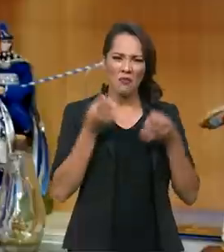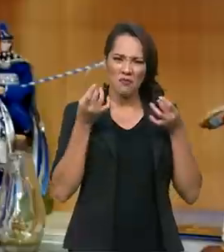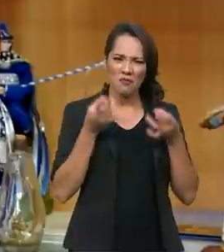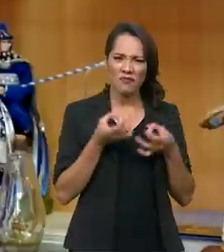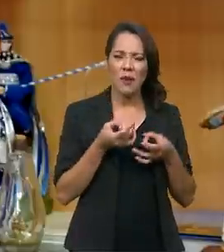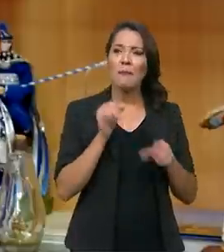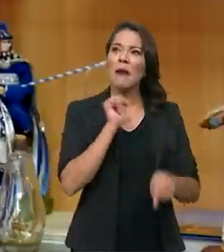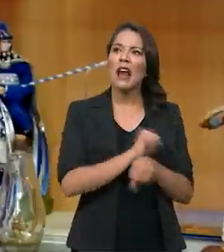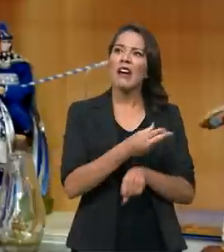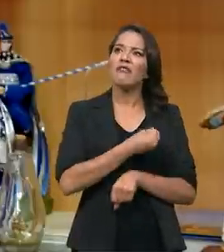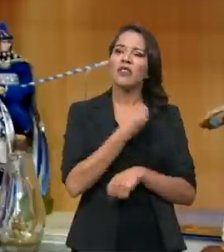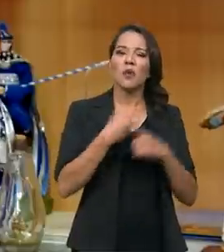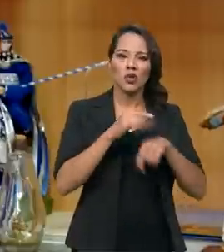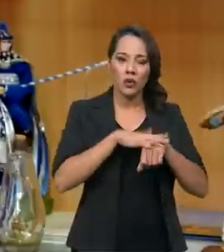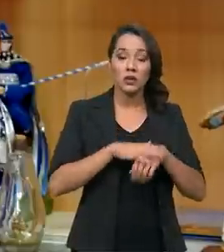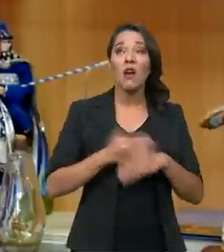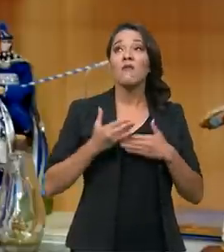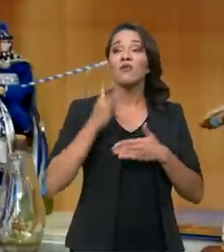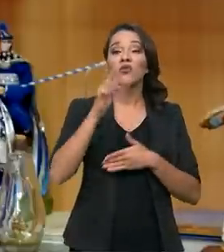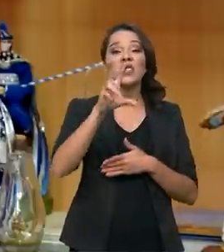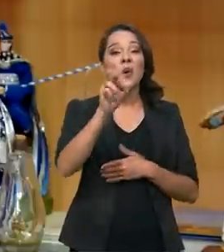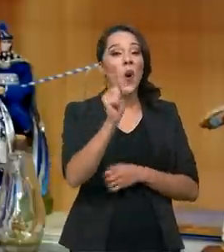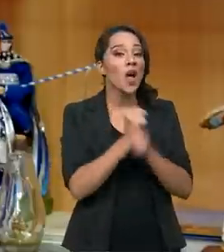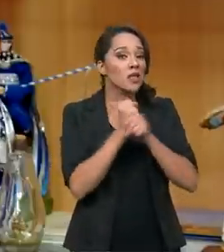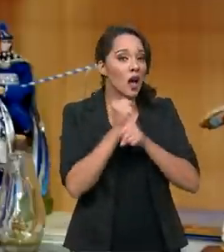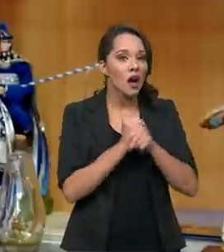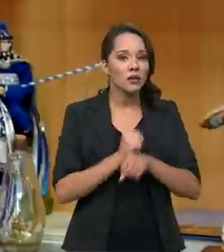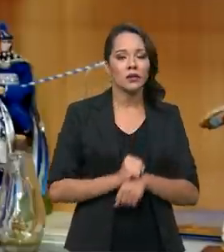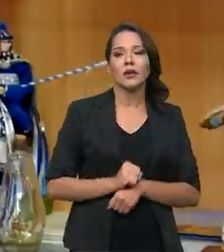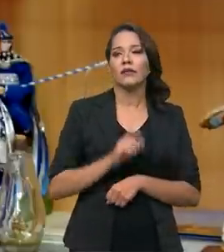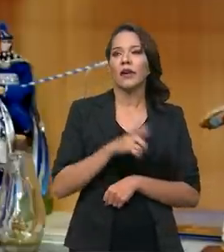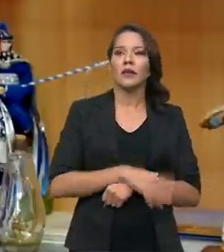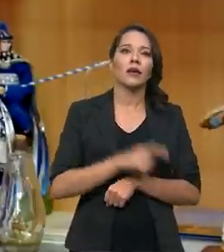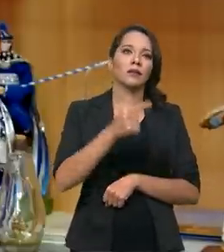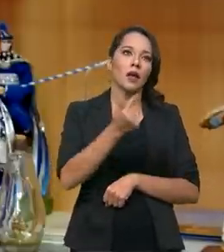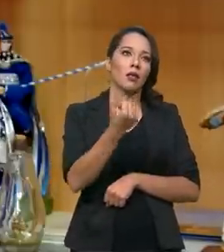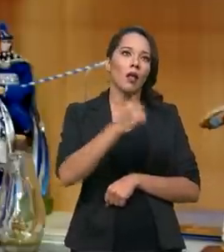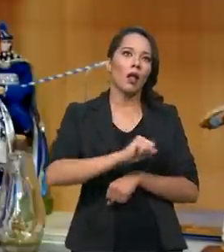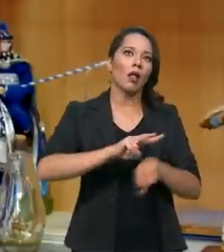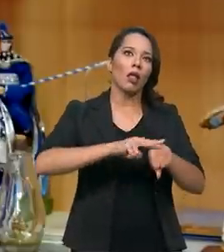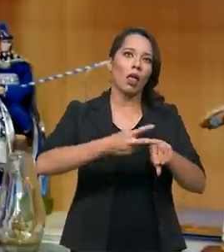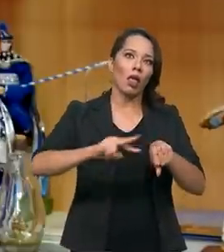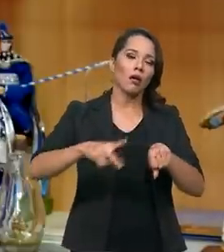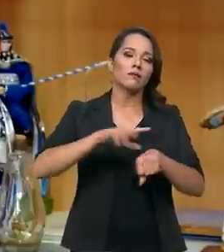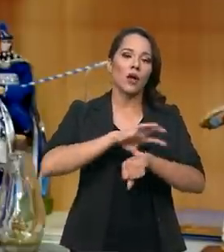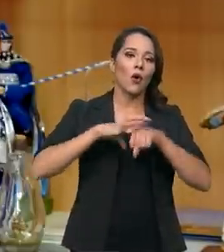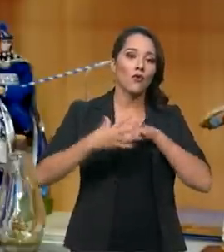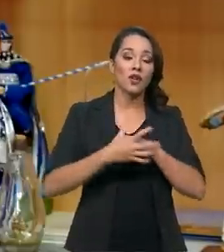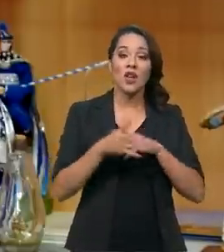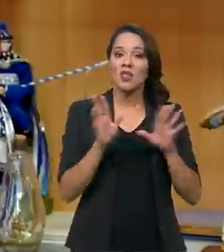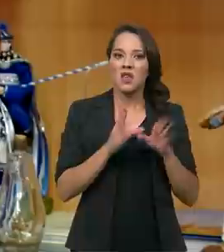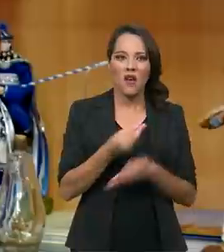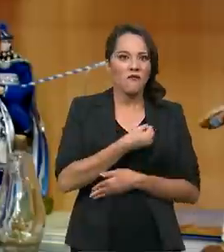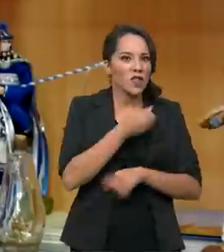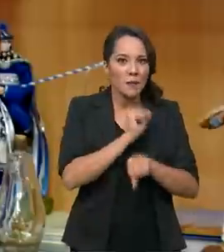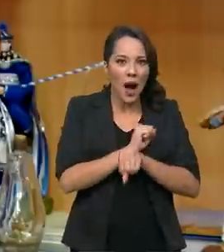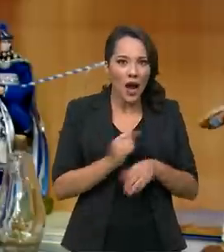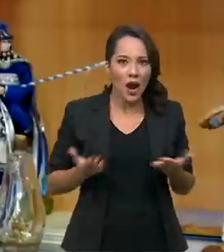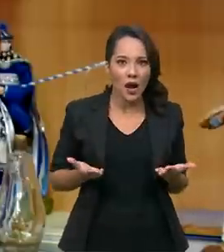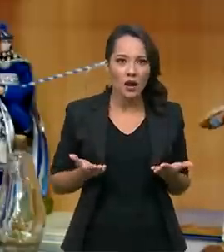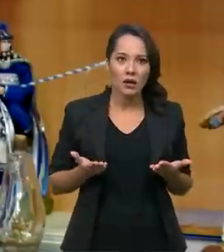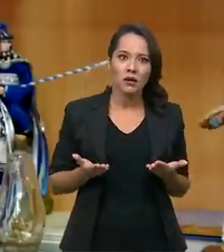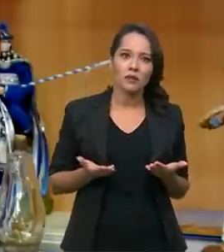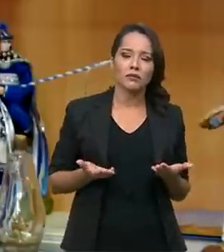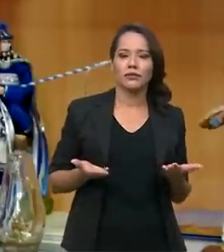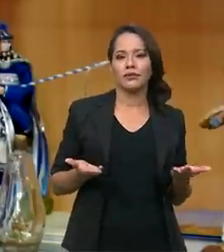por causa dessa doença daqui a 50 anos nós vamos estar na 78ª separa da com ele que ninguém vai viver mais bicho